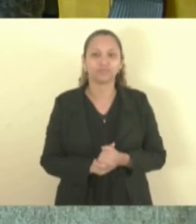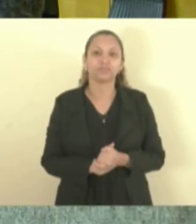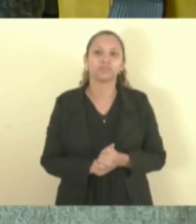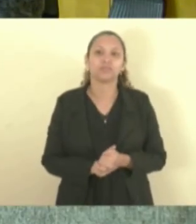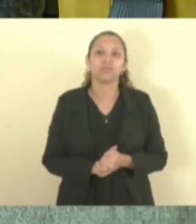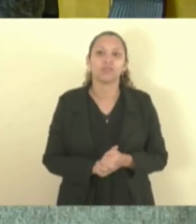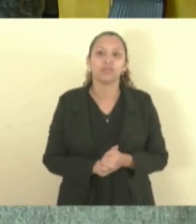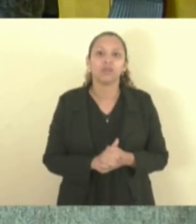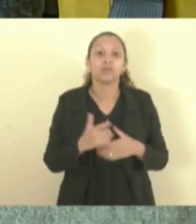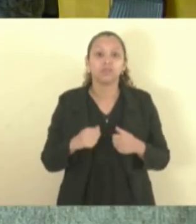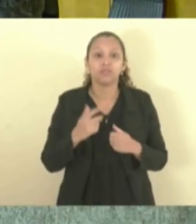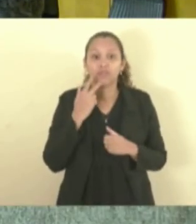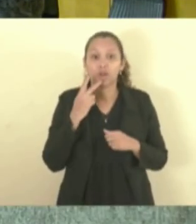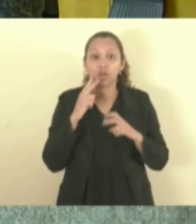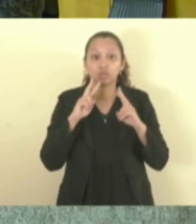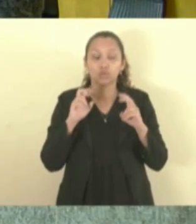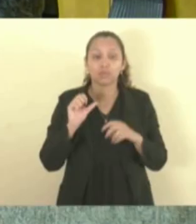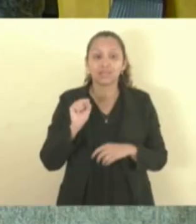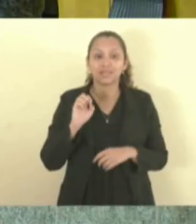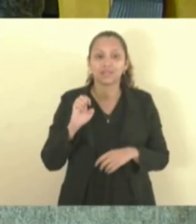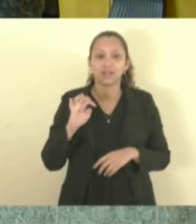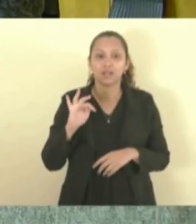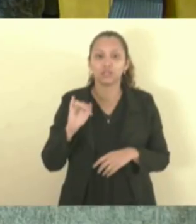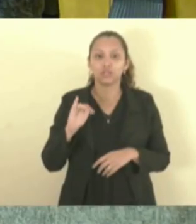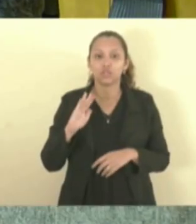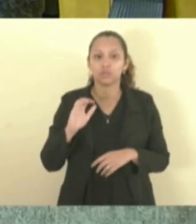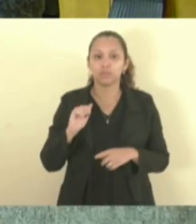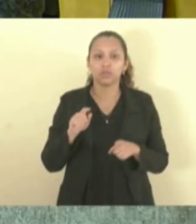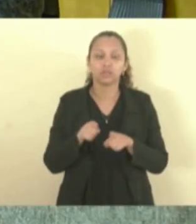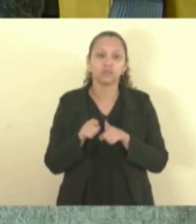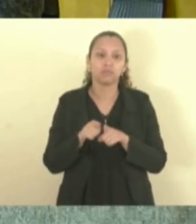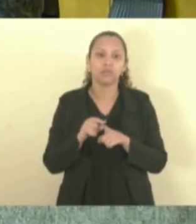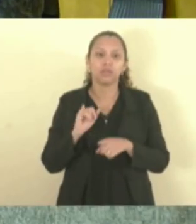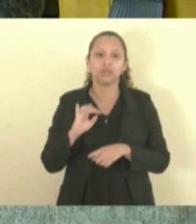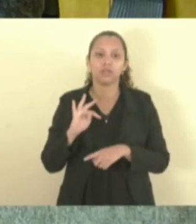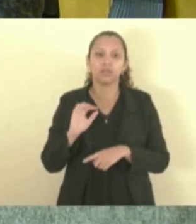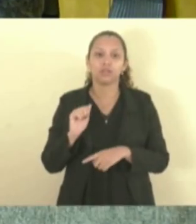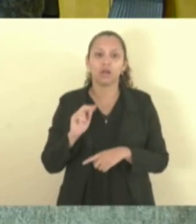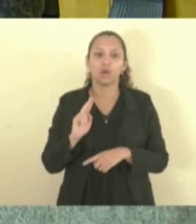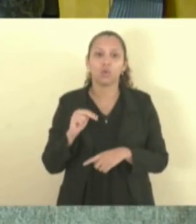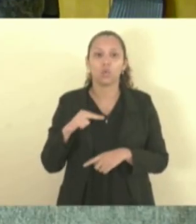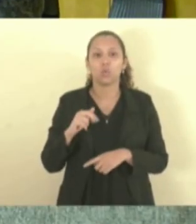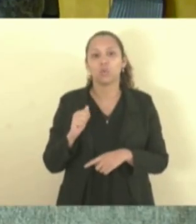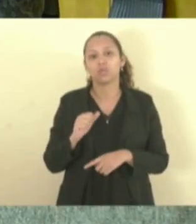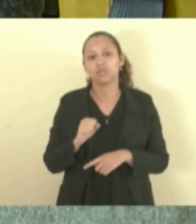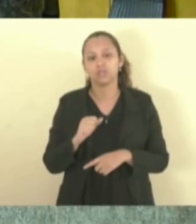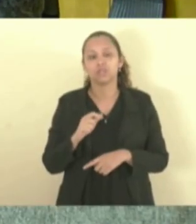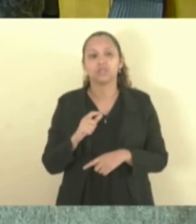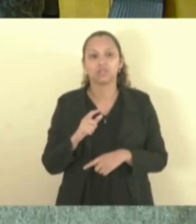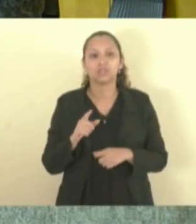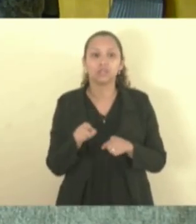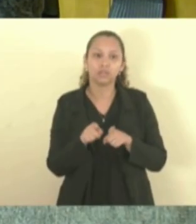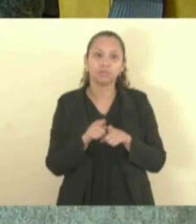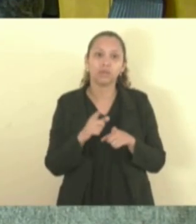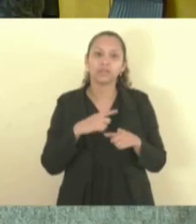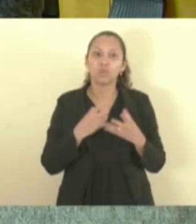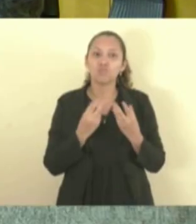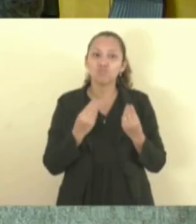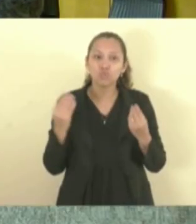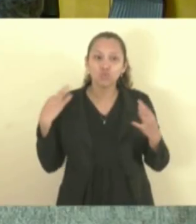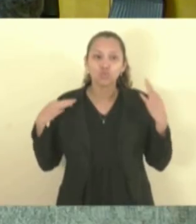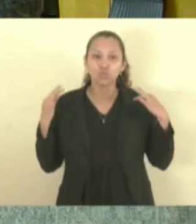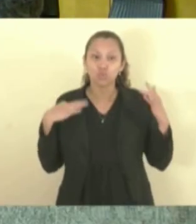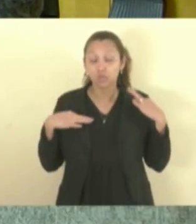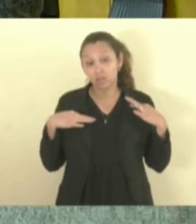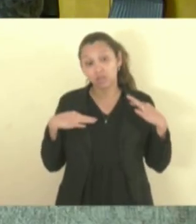também como áreas muito vulneráveis a esse grande fluxo de turistas, o que obviamente também aumenta os riscos de incêndio,